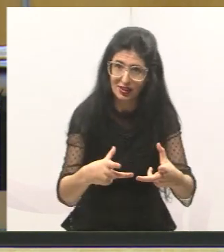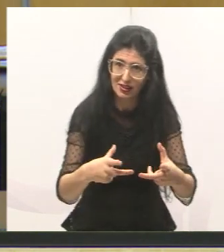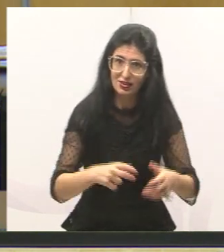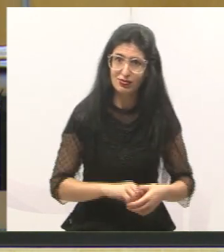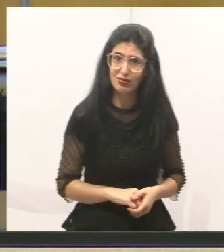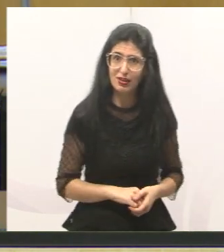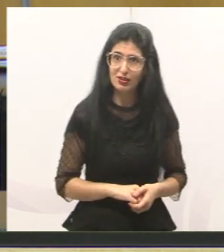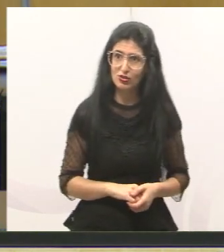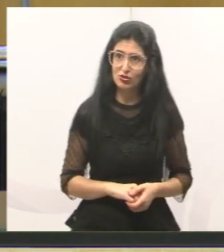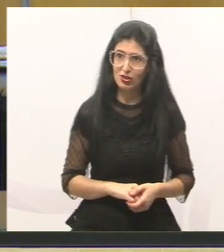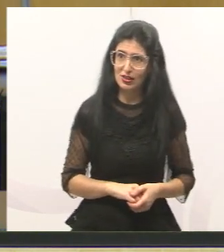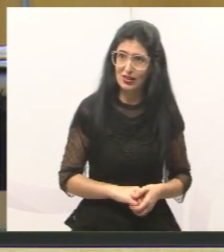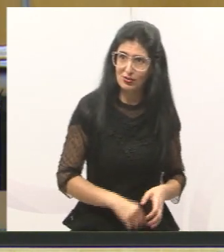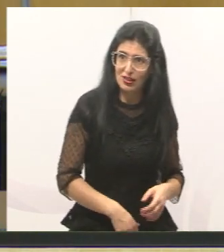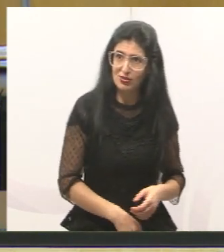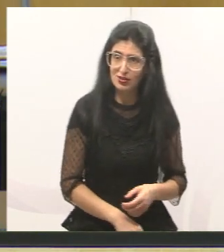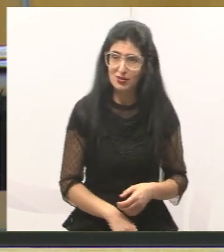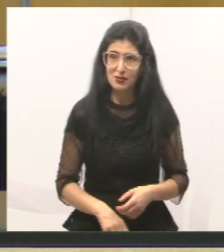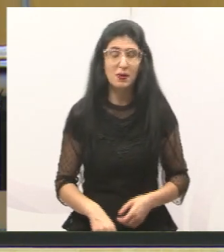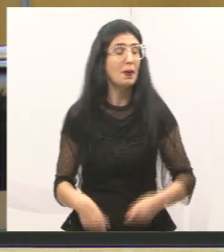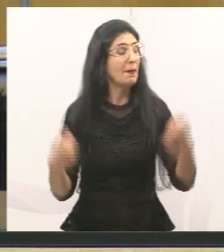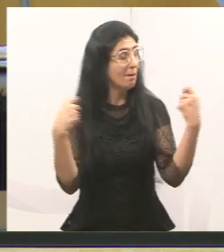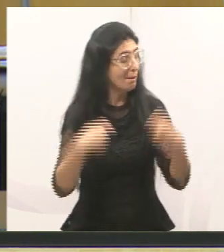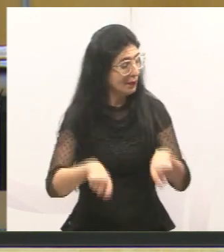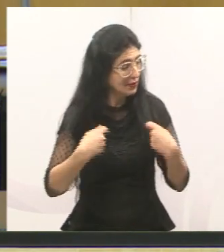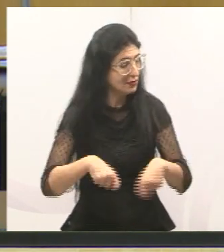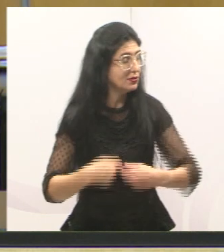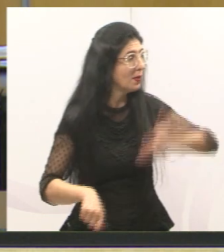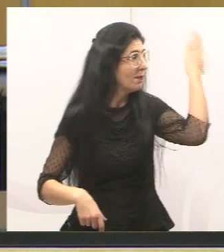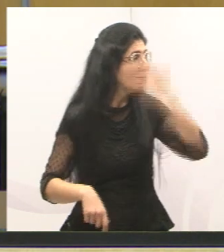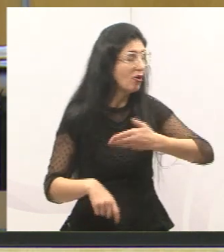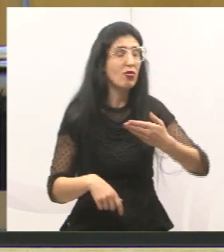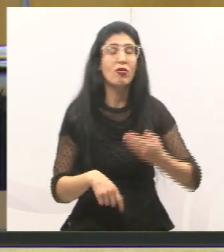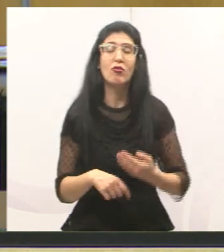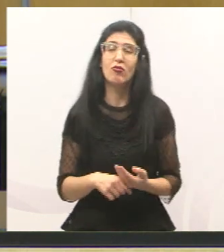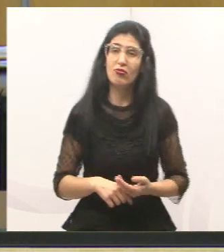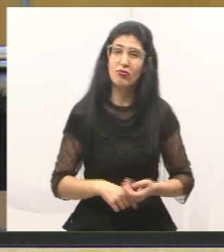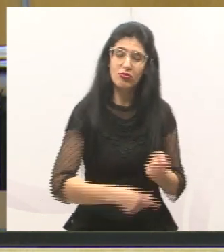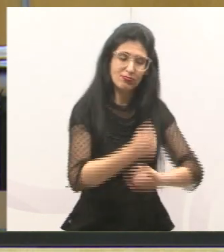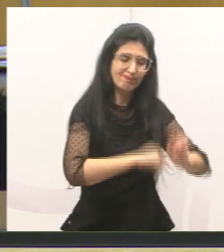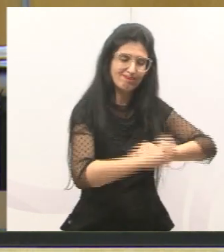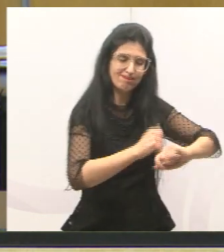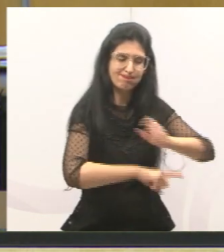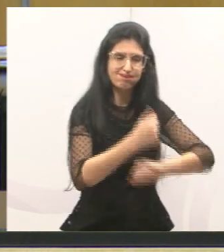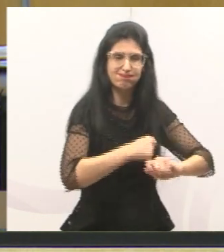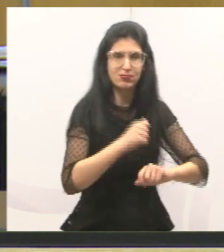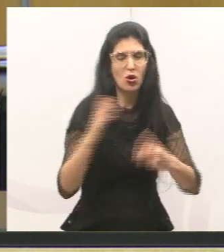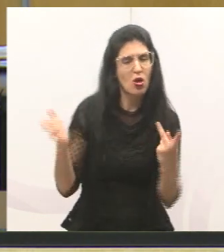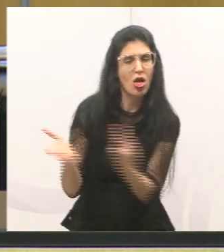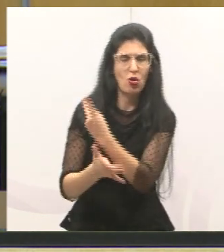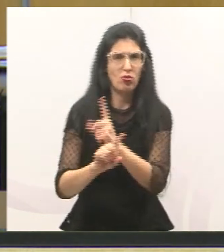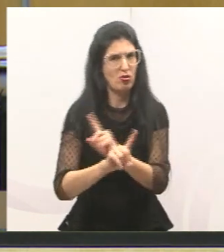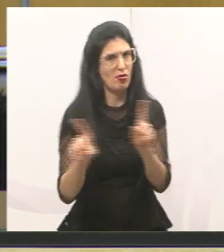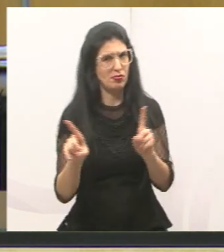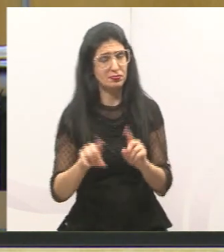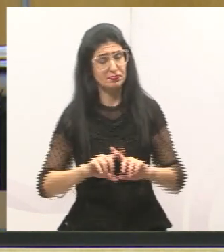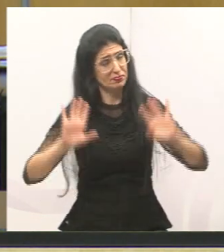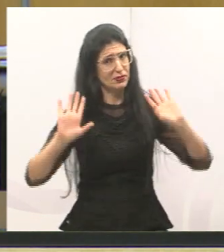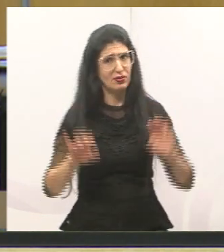à necessidade acerca da produção de prova técnica contábil. Apenas assim será possível concretizar o